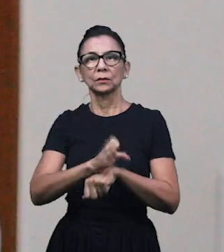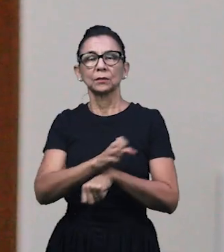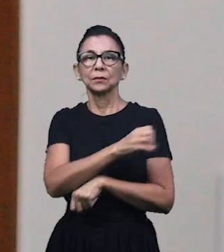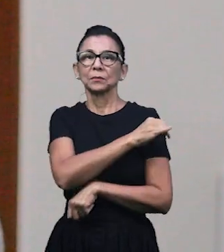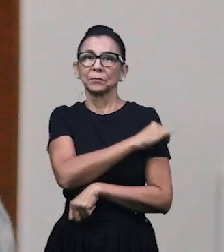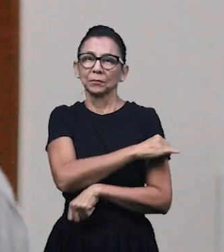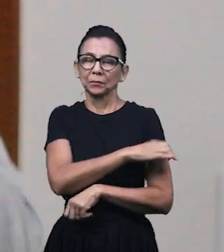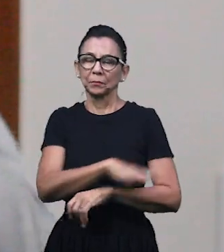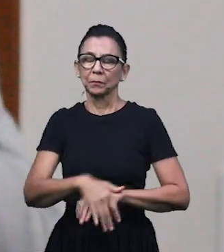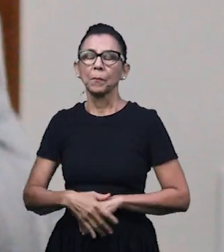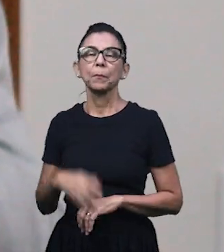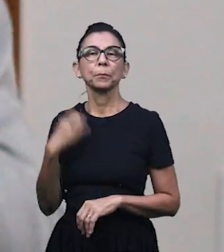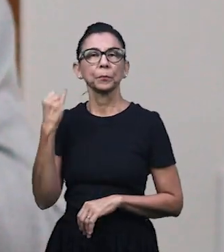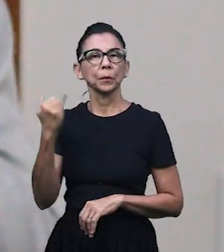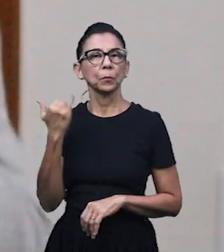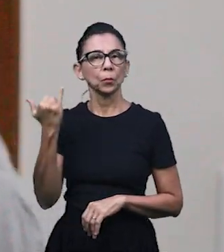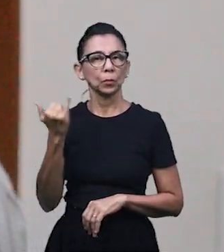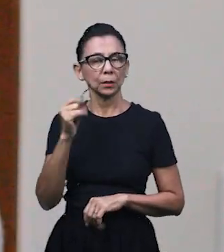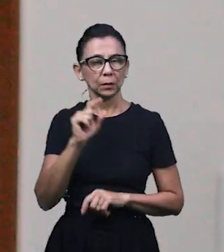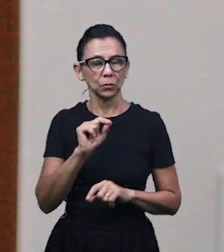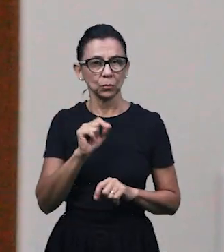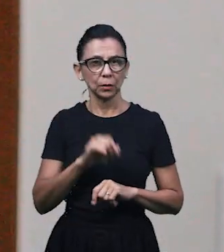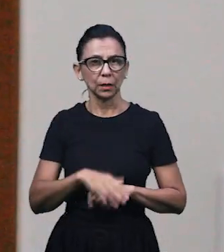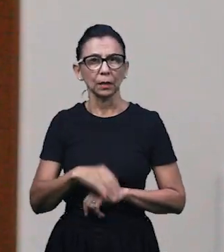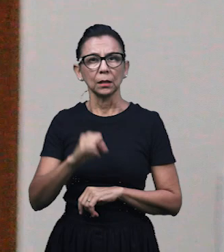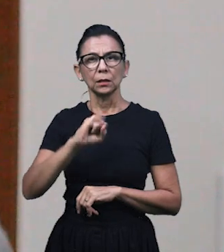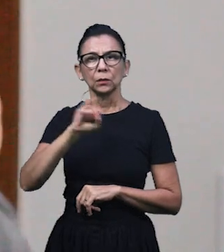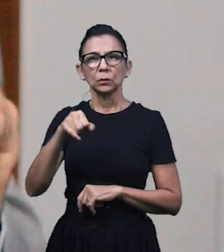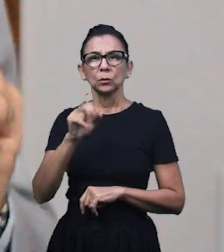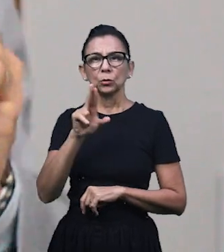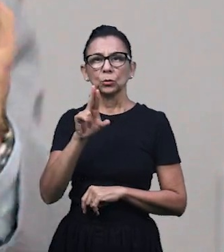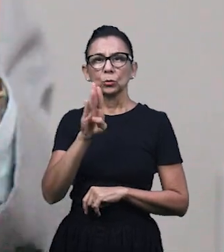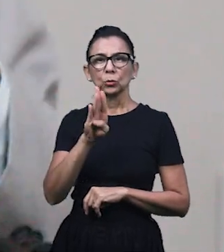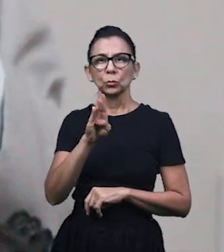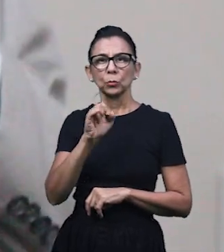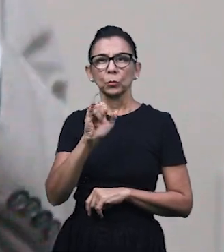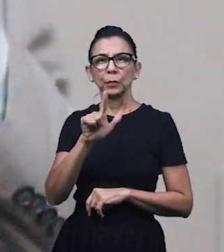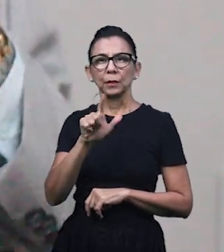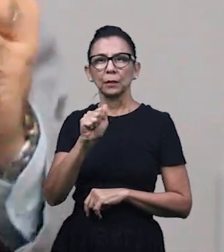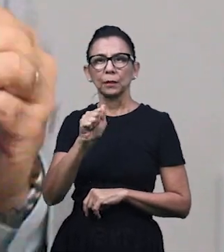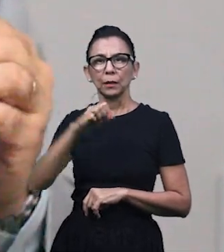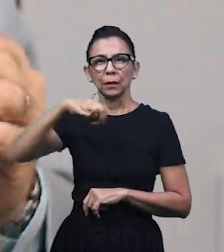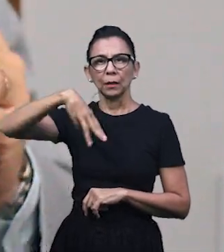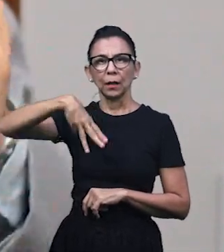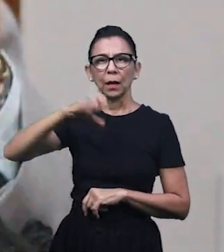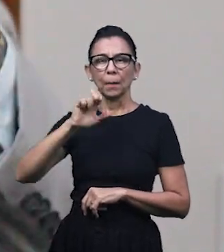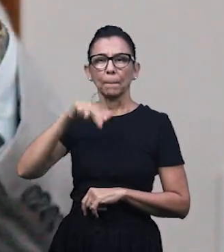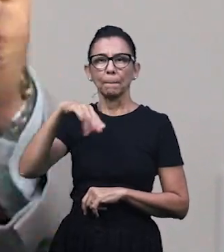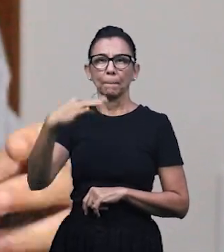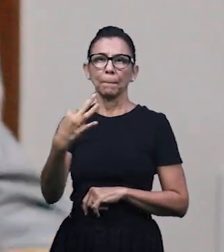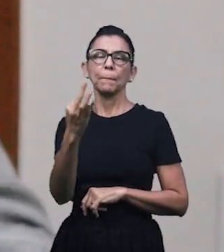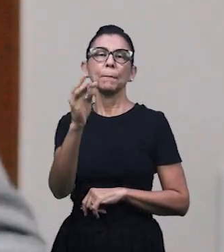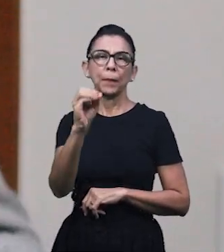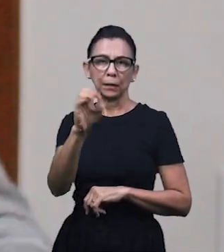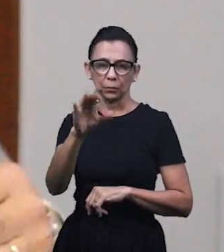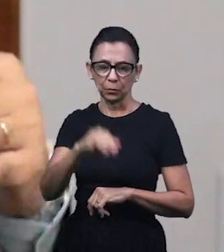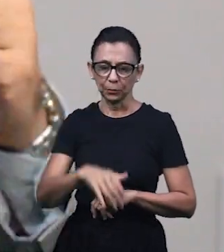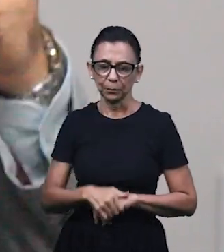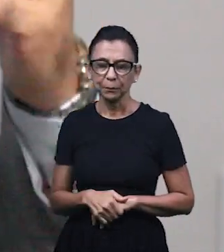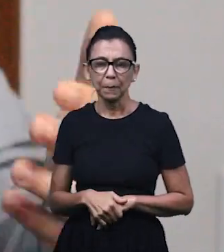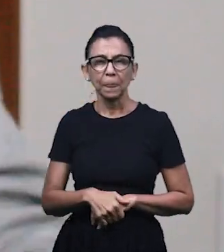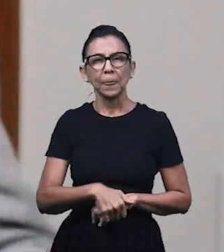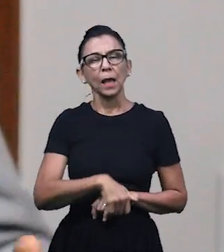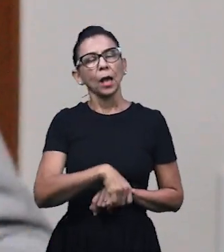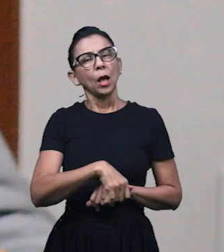É importante falar um pouco sobre isso, porque o que é um jubilamento? Muitas vezes um pastor realizou a obra do Senhor,